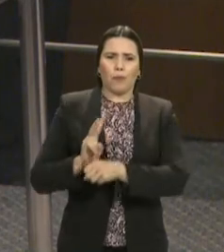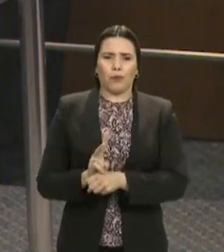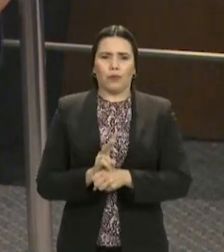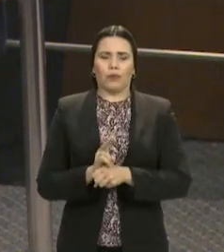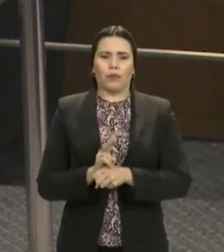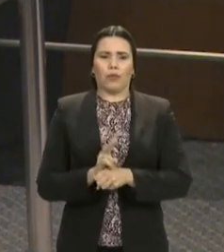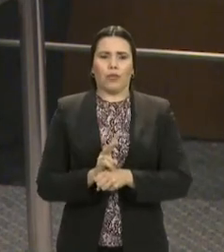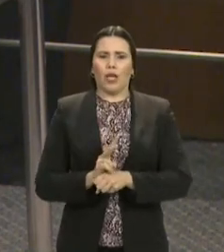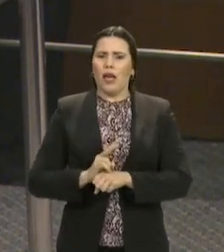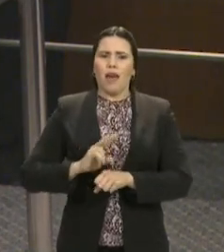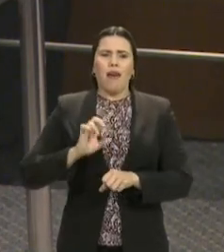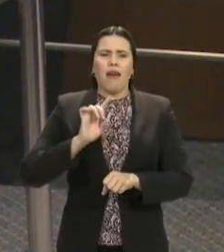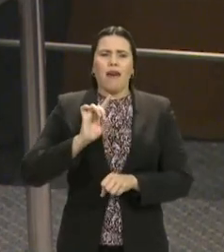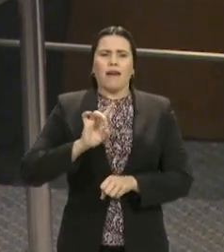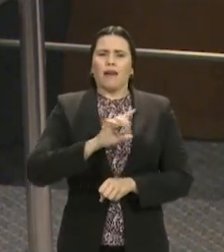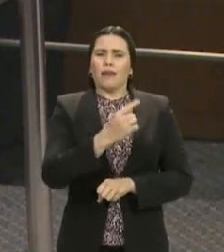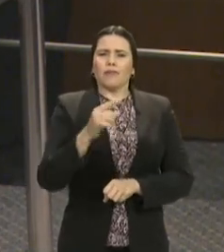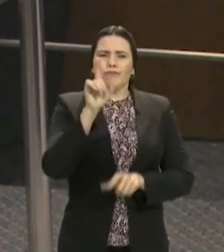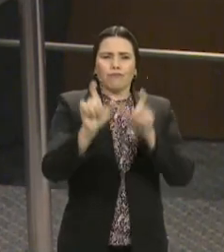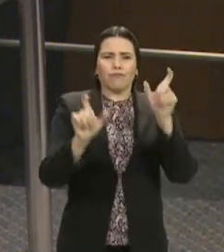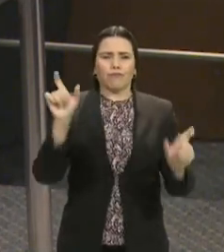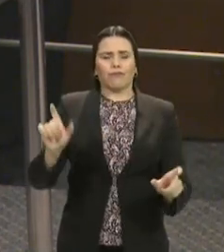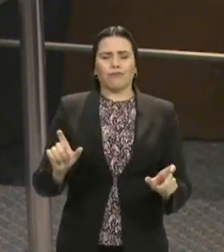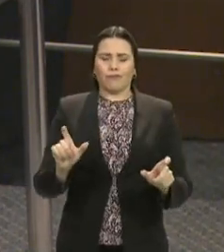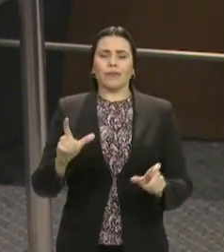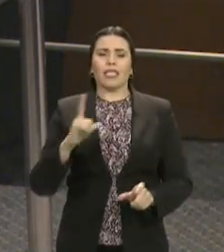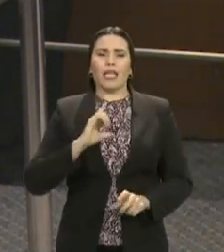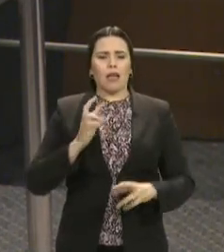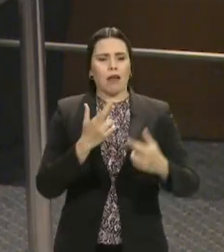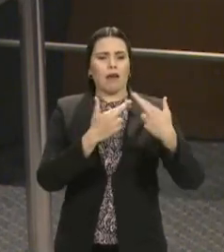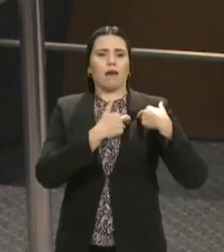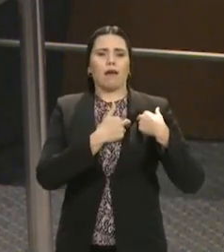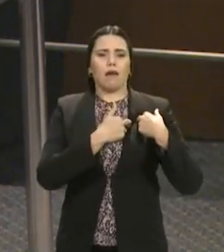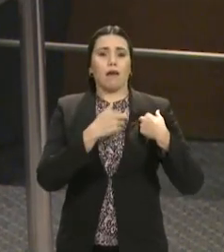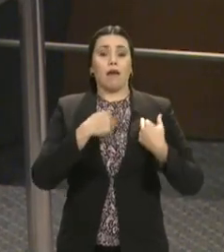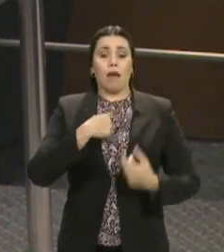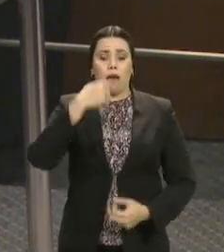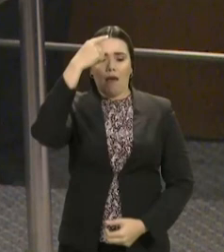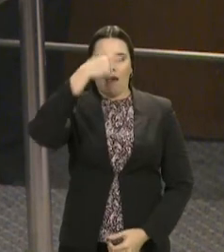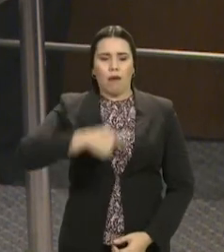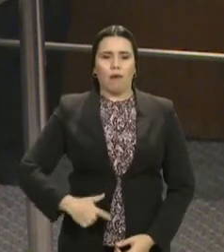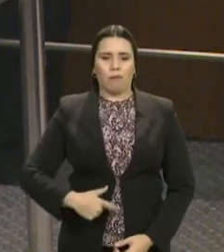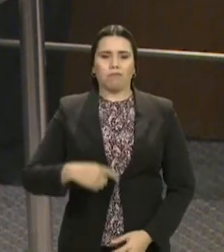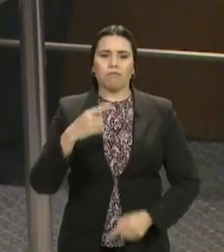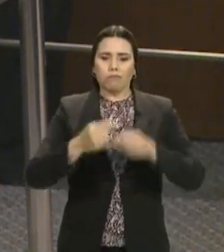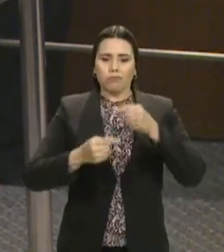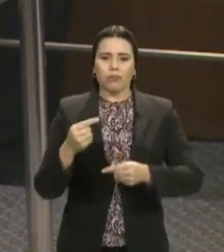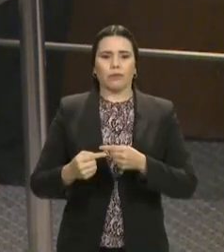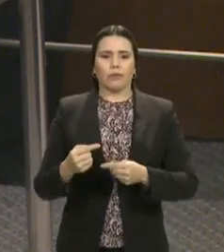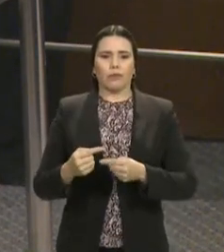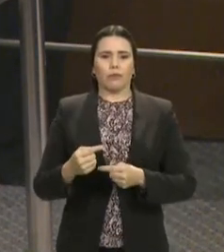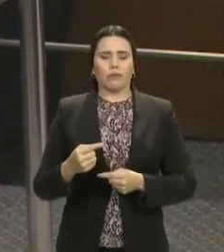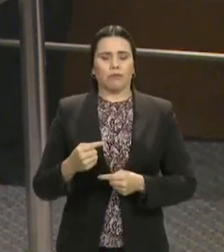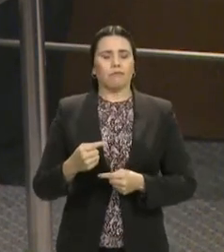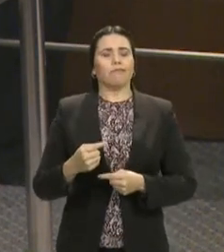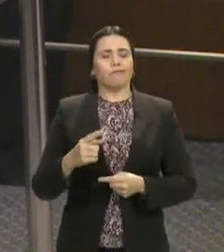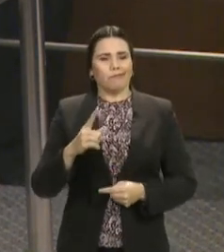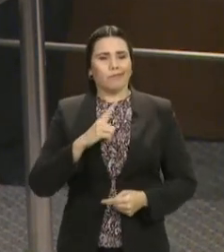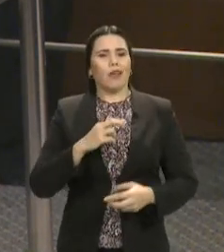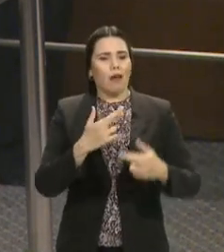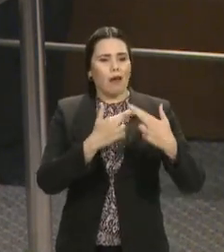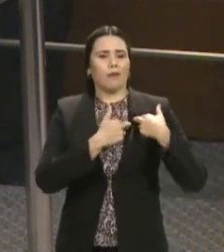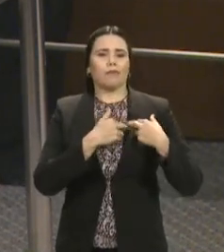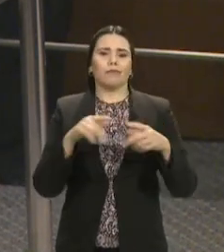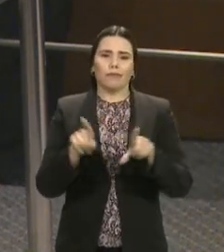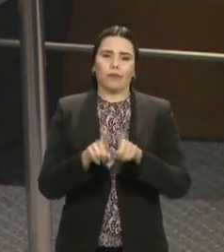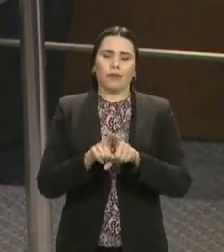têm uma missão na sua vida. O médico, de salvar vidas. E nós, políticos, temos uma missão muito importante, deputado Márcio Gerri, é de